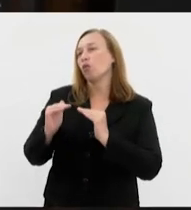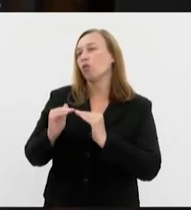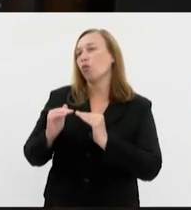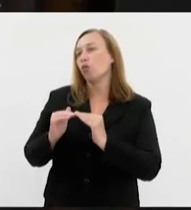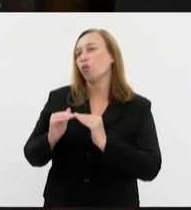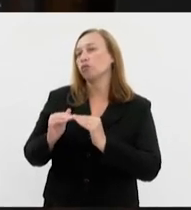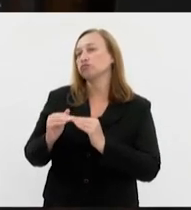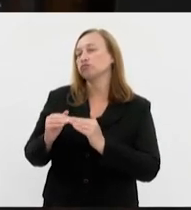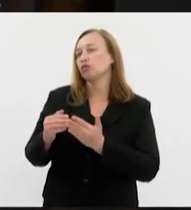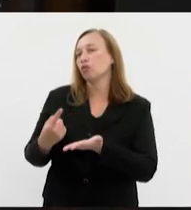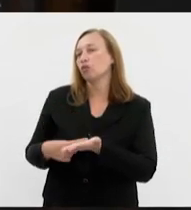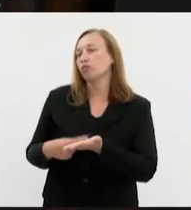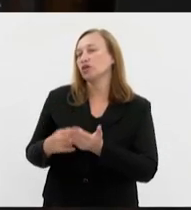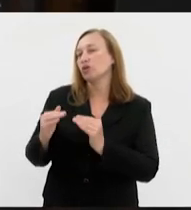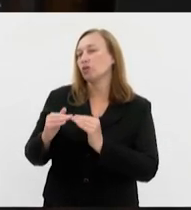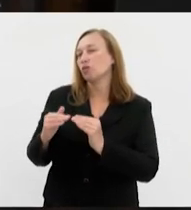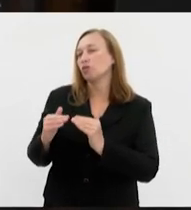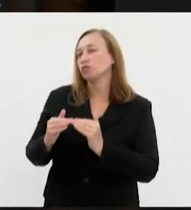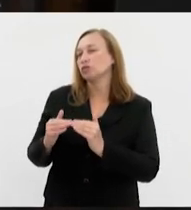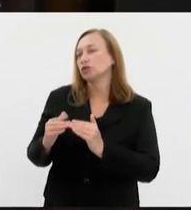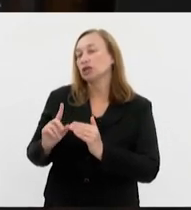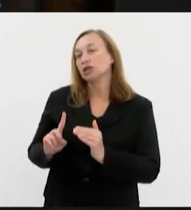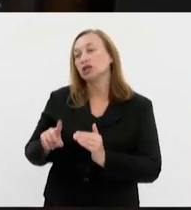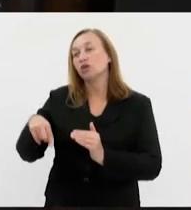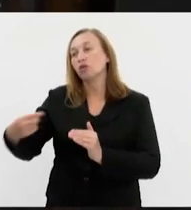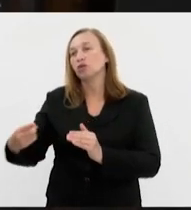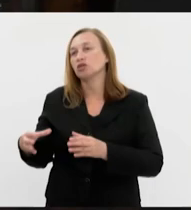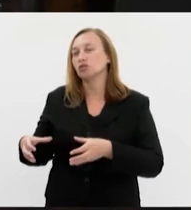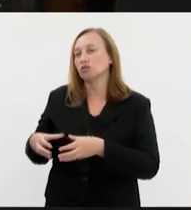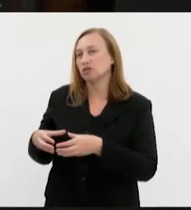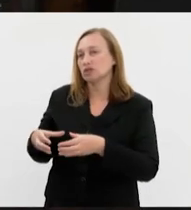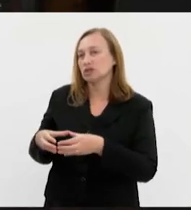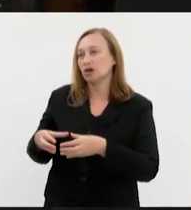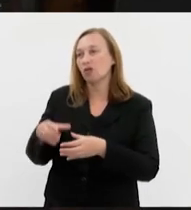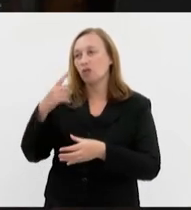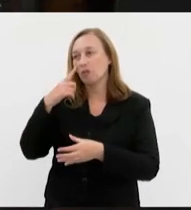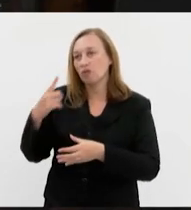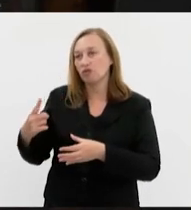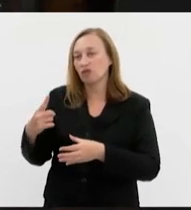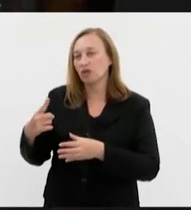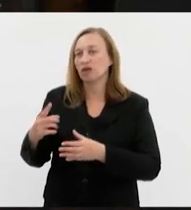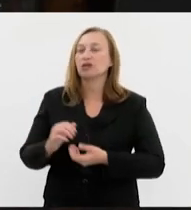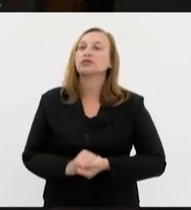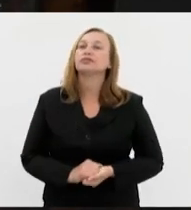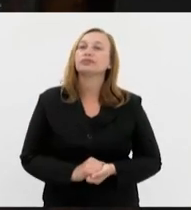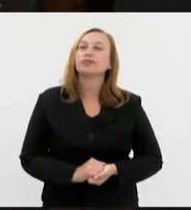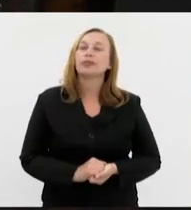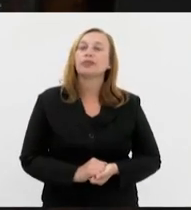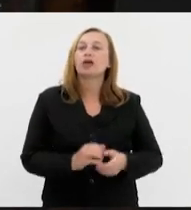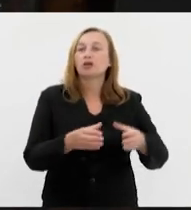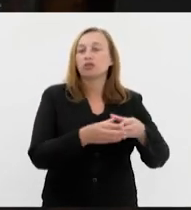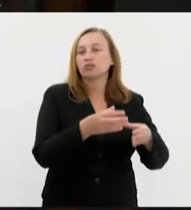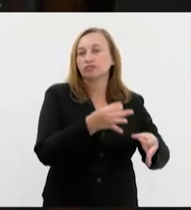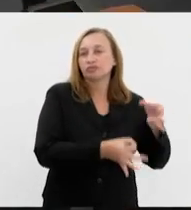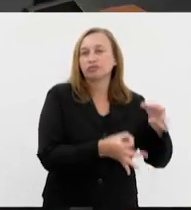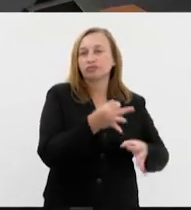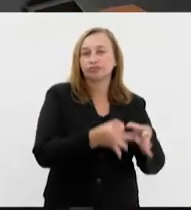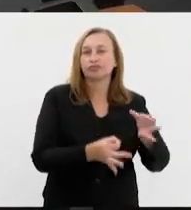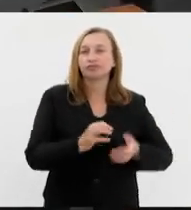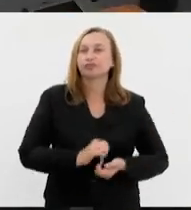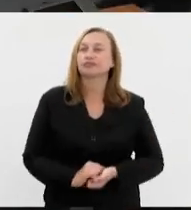de conversa. E as demais comissões, que agora nós vamos pegar os pareceres. Comissão de Constituição e Justiça, por gentileza.